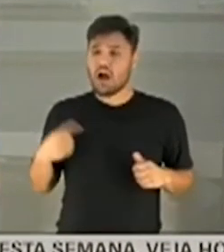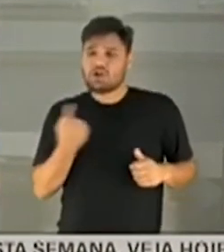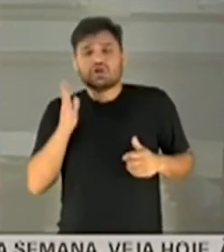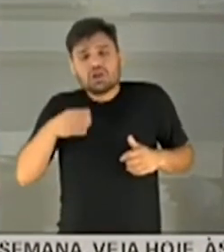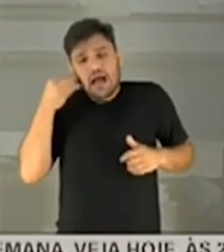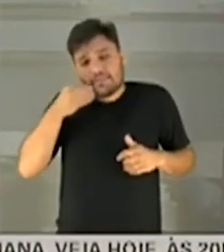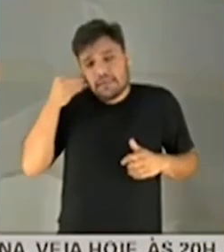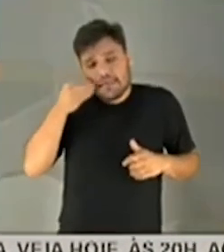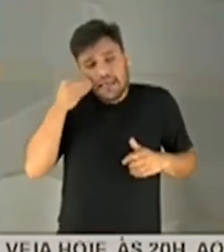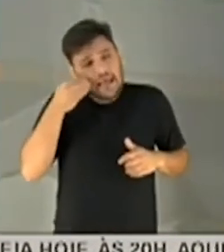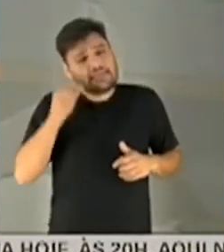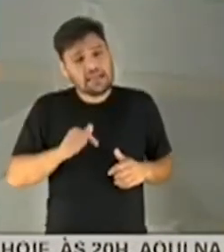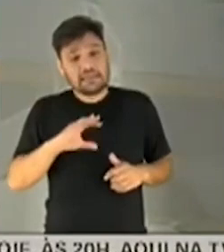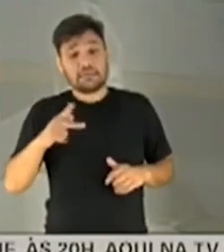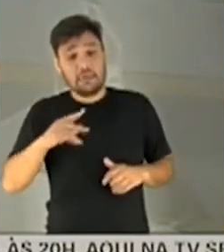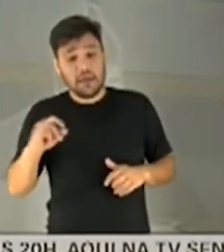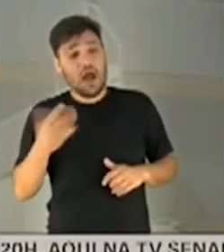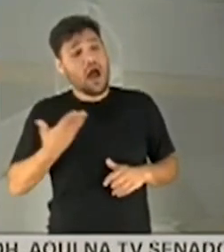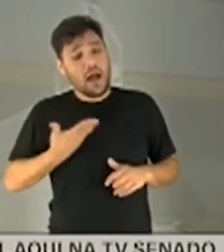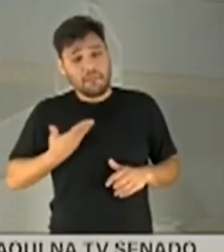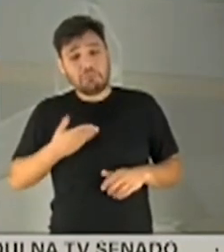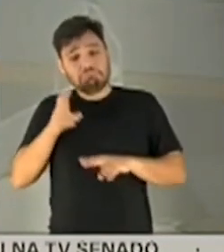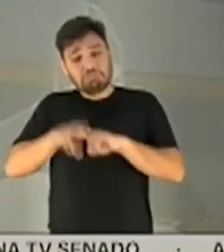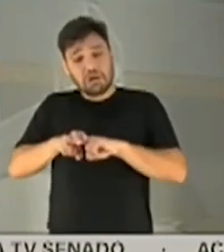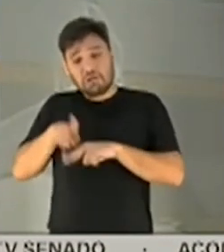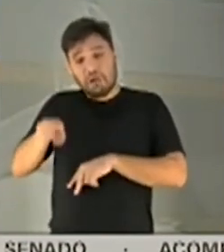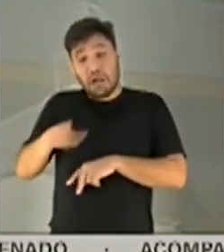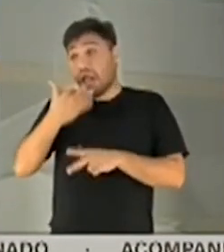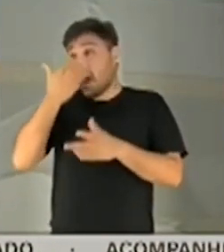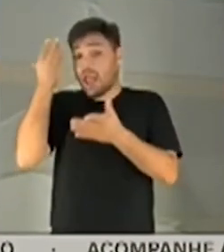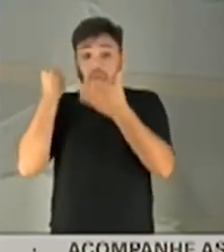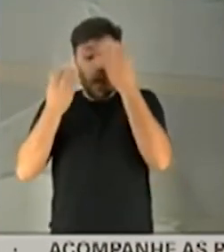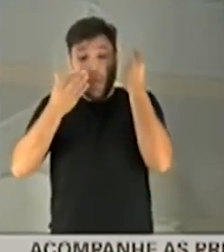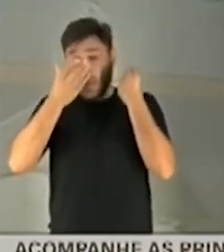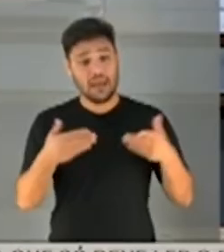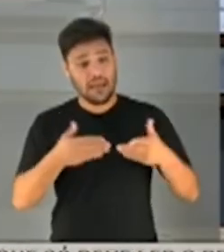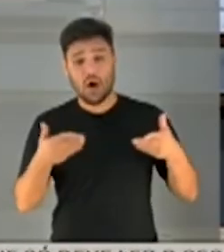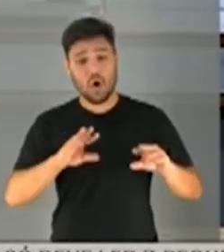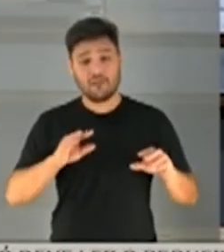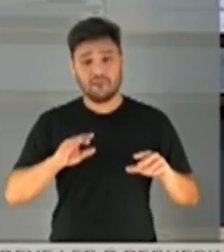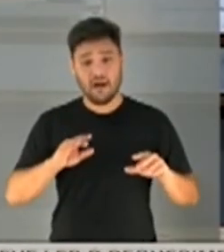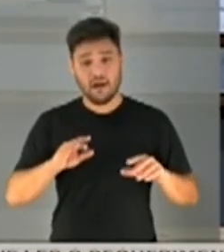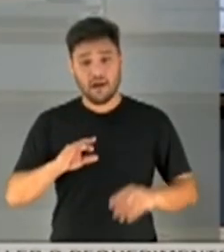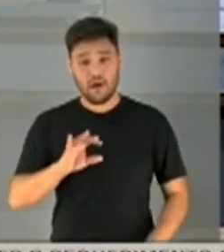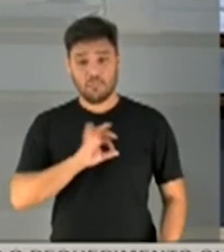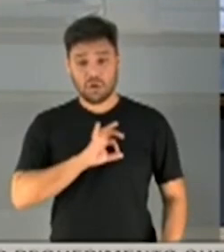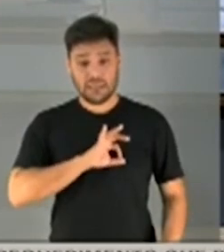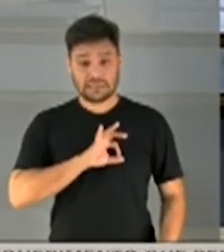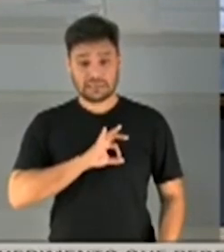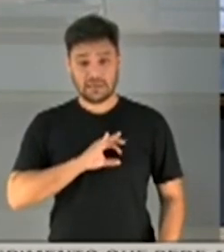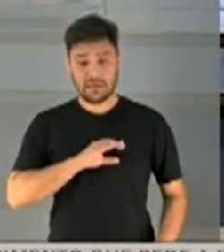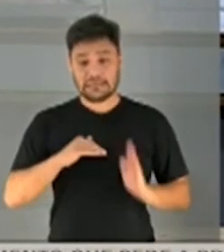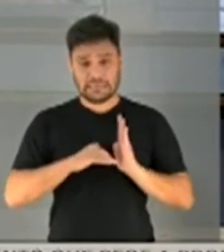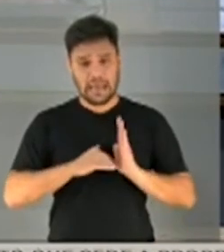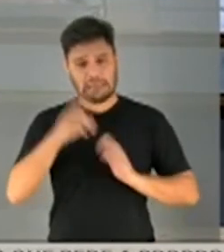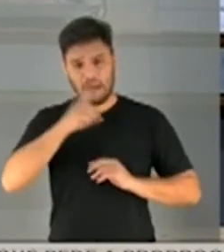experiência nessa comissão parlamentar de inquérito, que teve colega que sentou aí, esqueceu, aí no final do depoimento surgiu o nome Ricardo Barros. Ele está